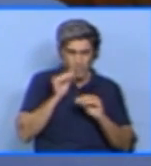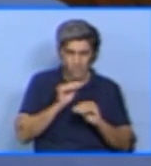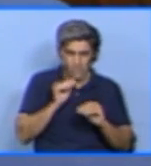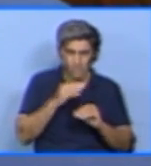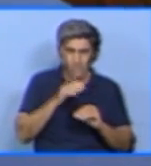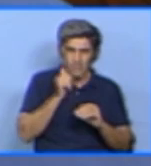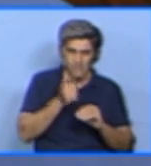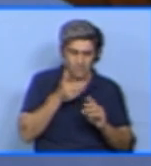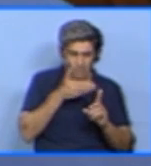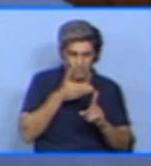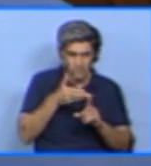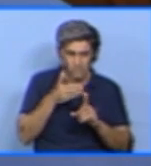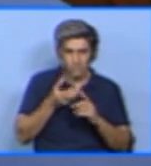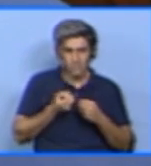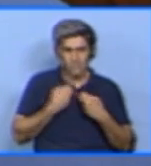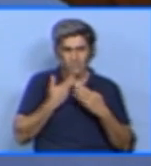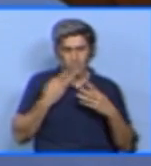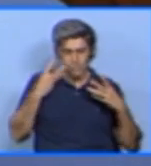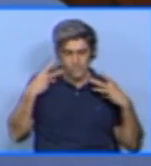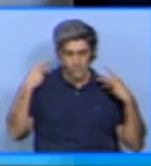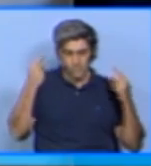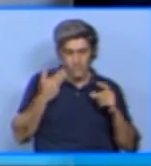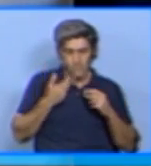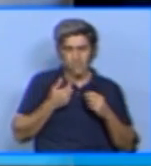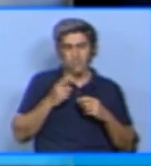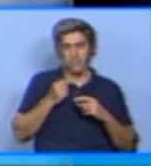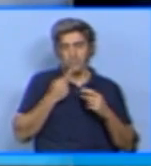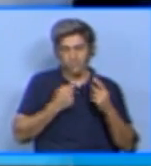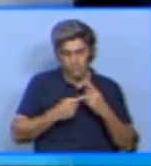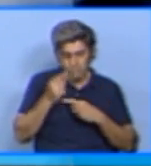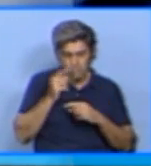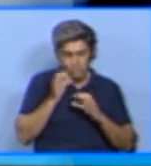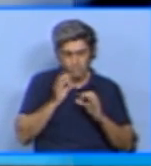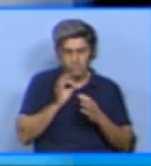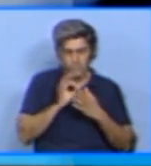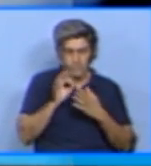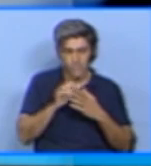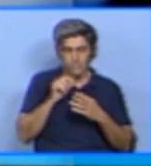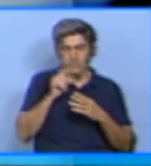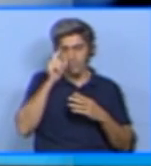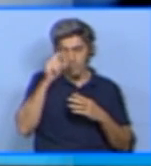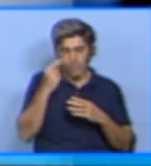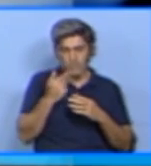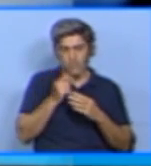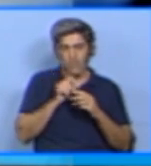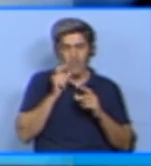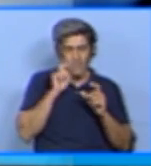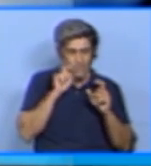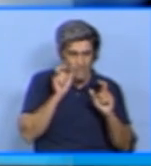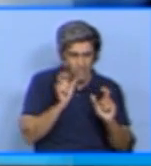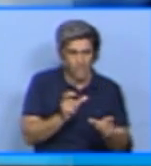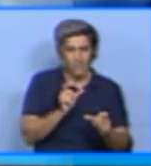mais correta, na transmissão de uma espiritualidade, também na denúncia concreta e no saber travar e de alguma maneira